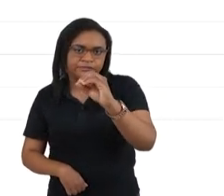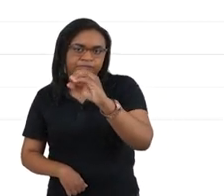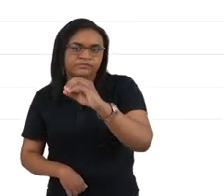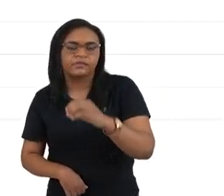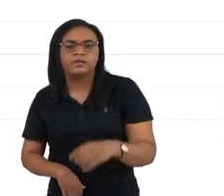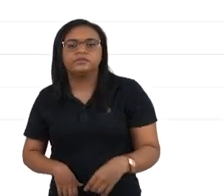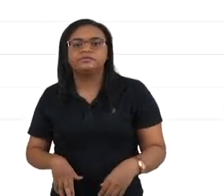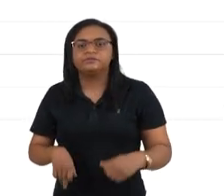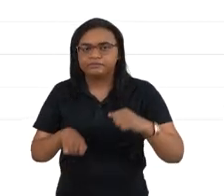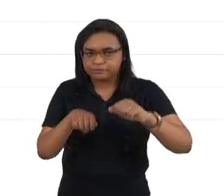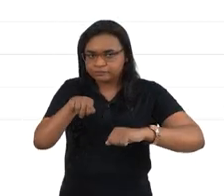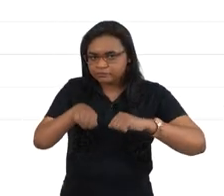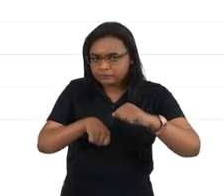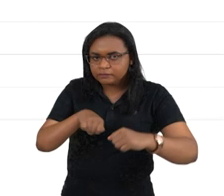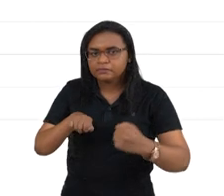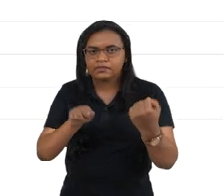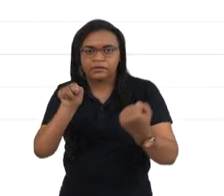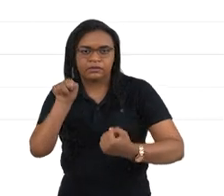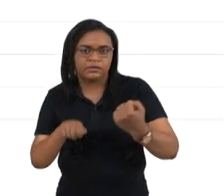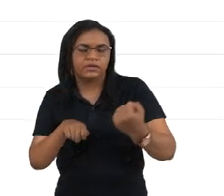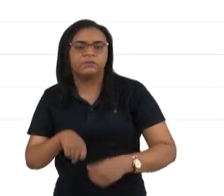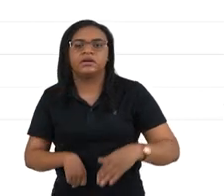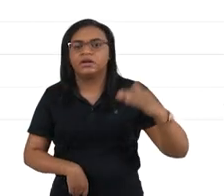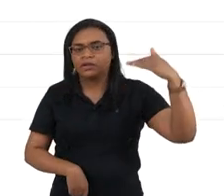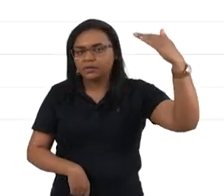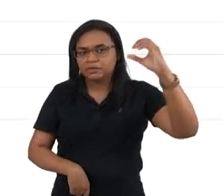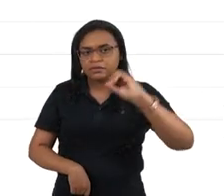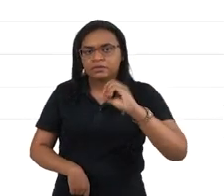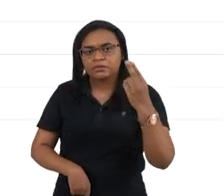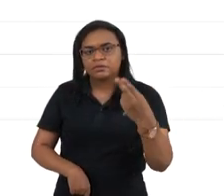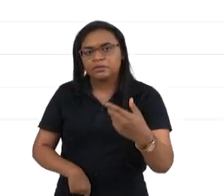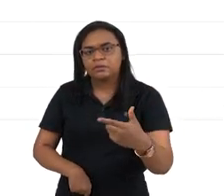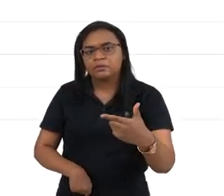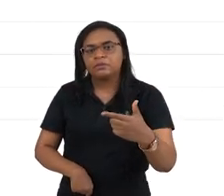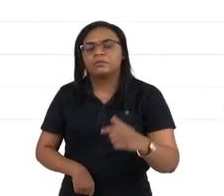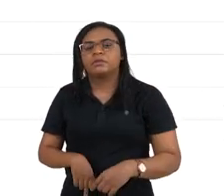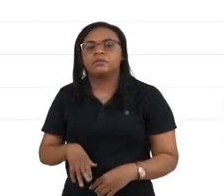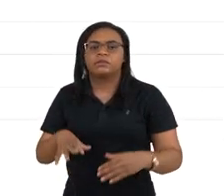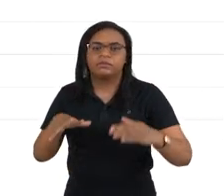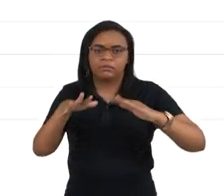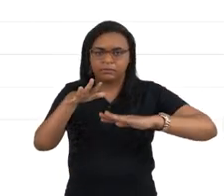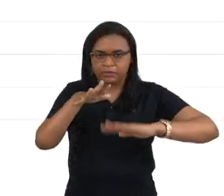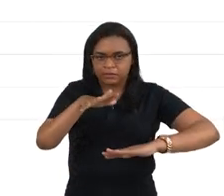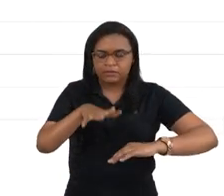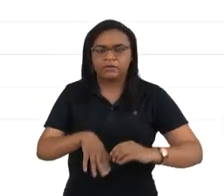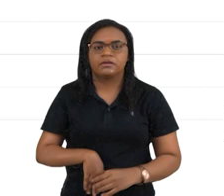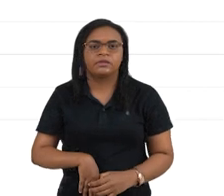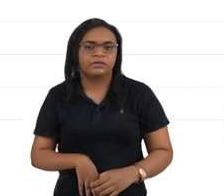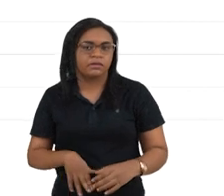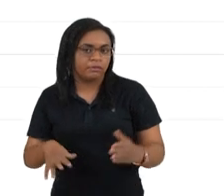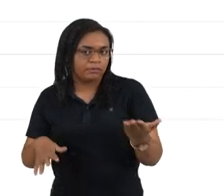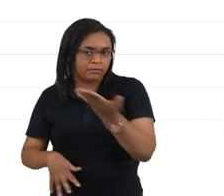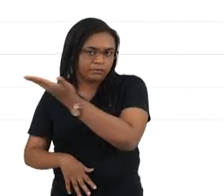mais dias ou menos dias? Mais dias, né, gente? Se é mais, ó, litro e dias estão na mesma unidade. Então, aqui permanece do jeito que